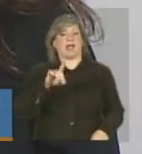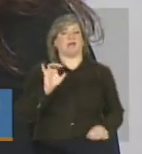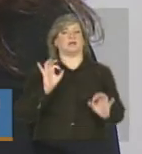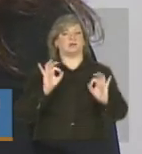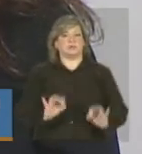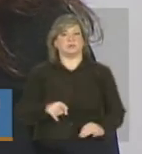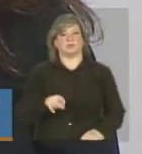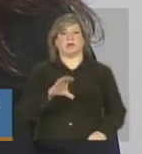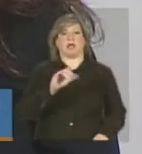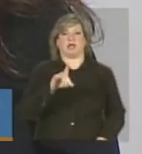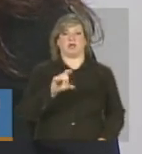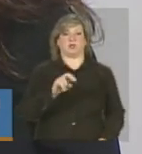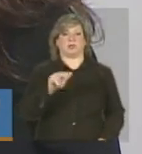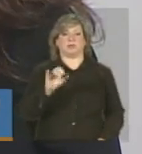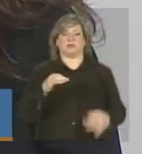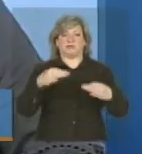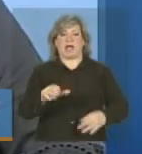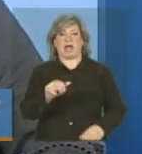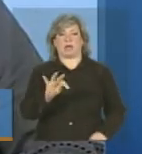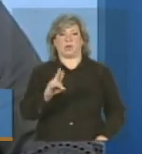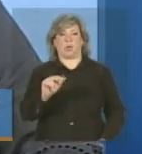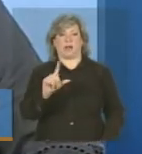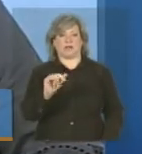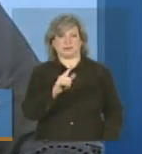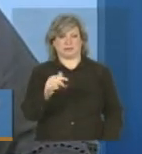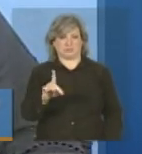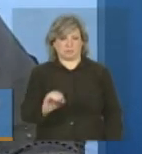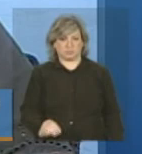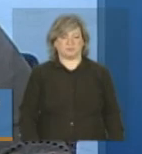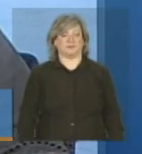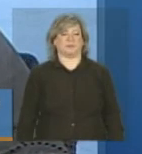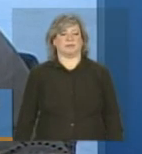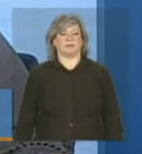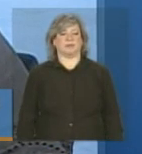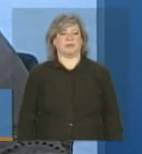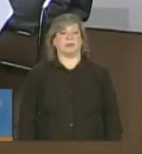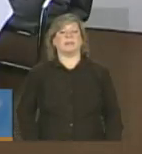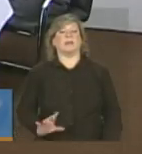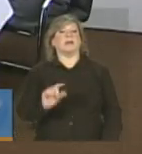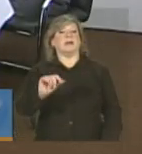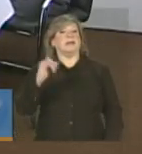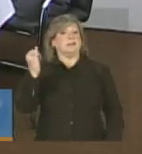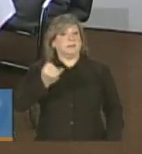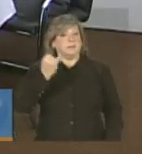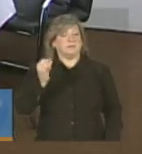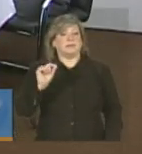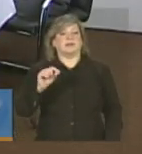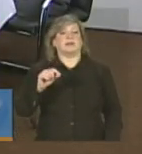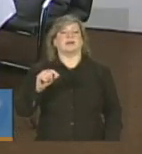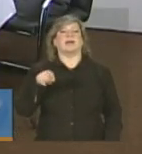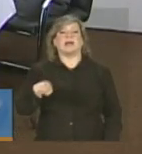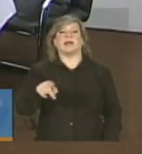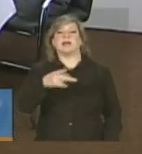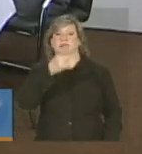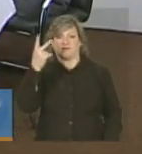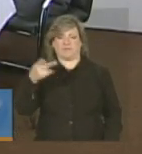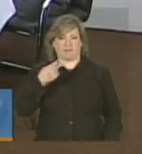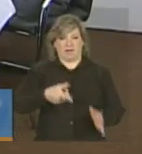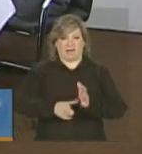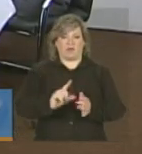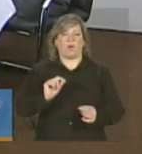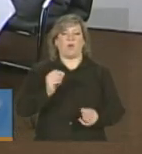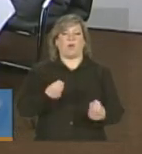atualizado no CadSuas. Então, Só é importante aqui reforçar a informação da Cristina, porque a gente falou que ele deverá escolher. Como ele vai escolher? Exatamente.